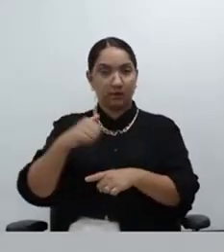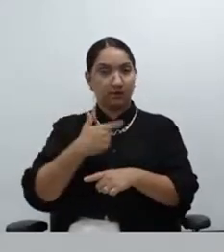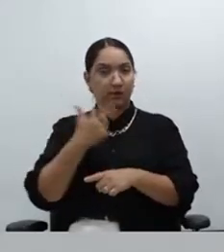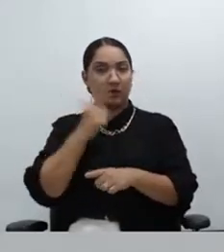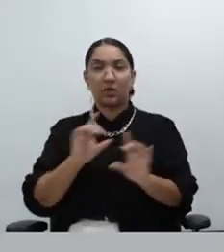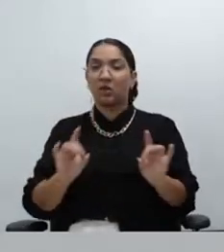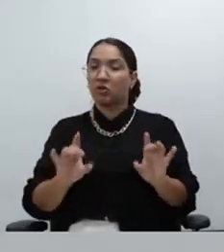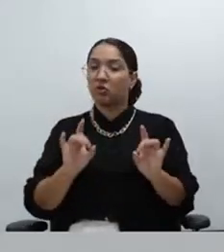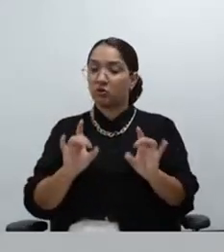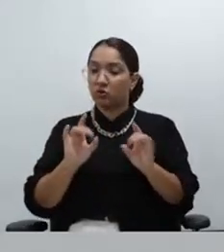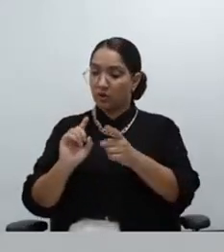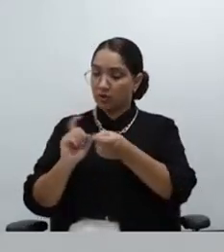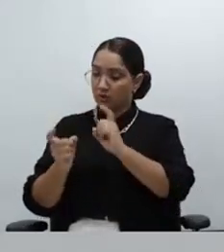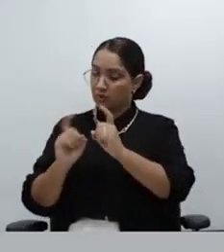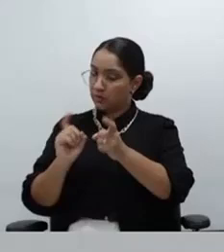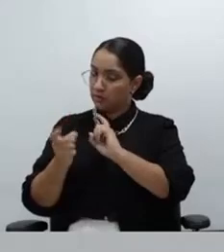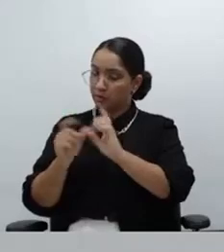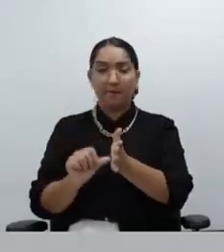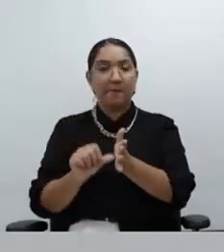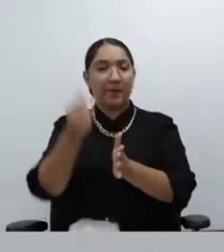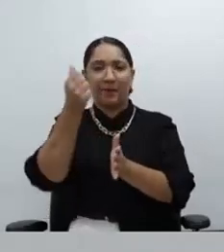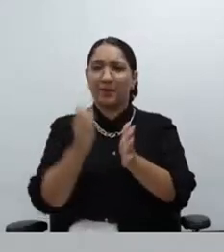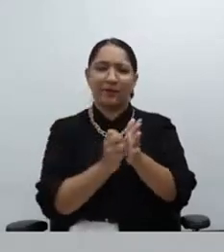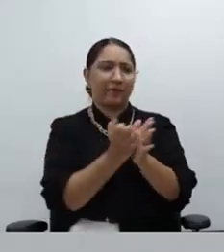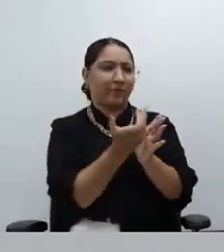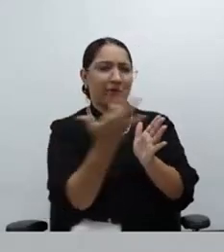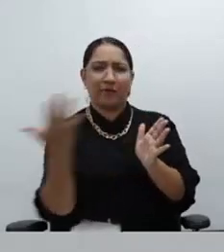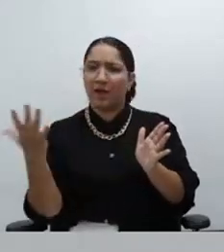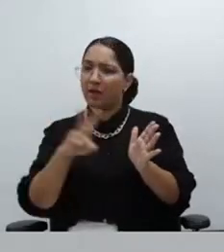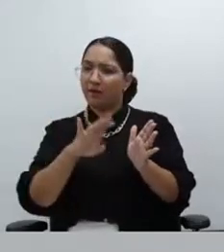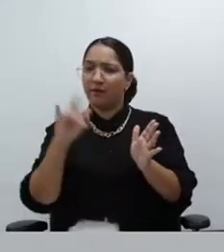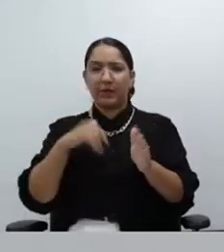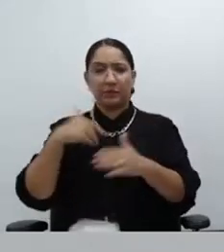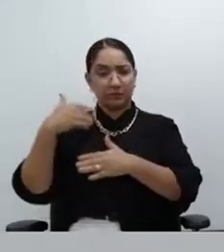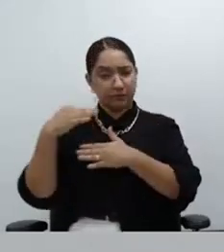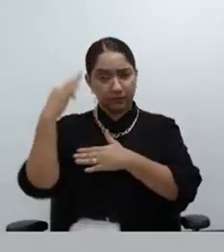apenas a primeira reunião de muitas. Algumas entidades das 19 que foram